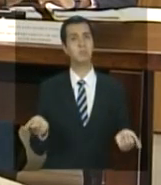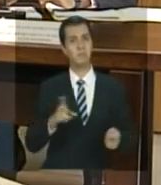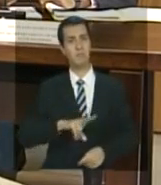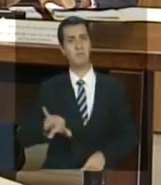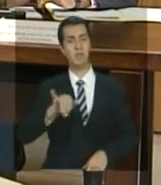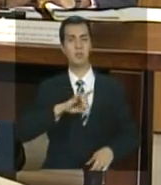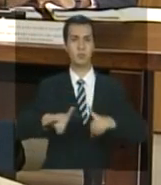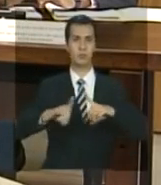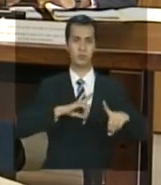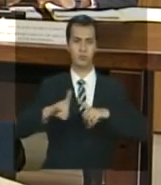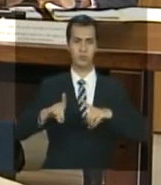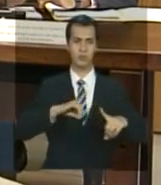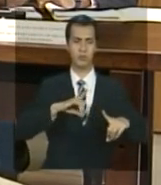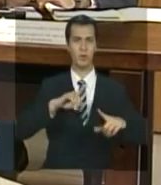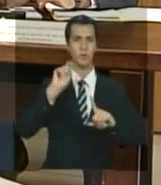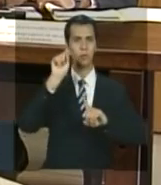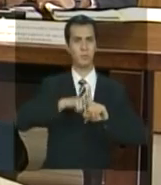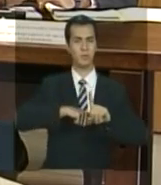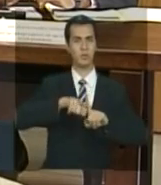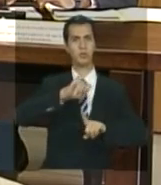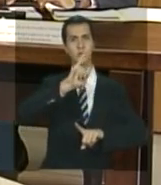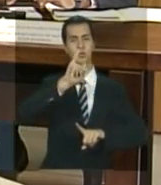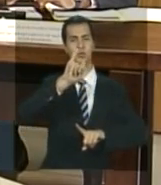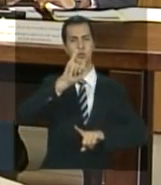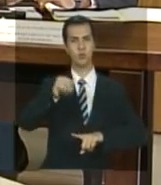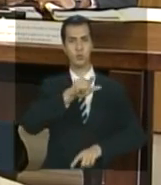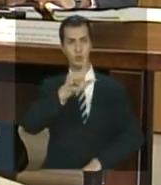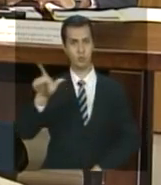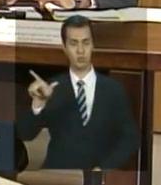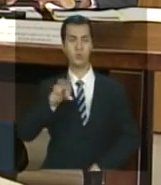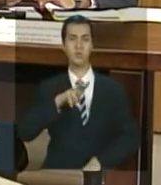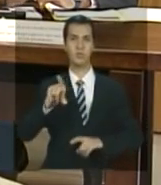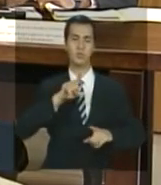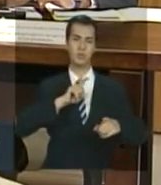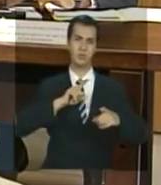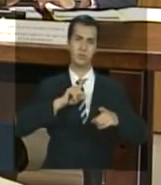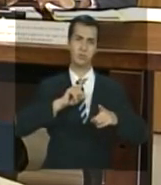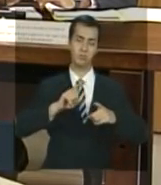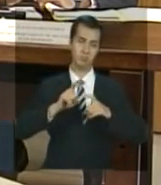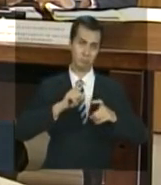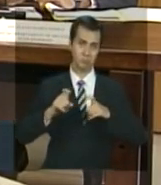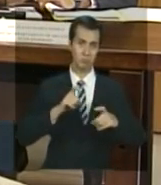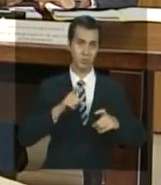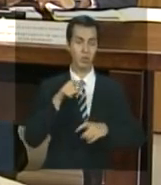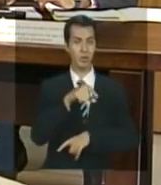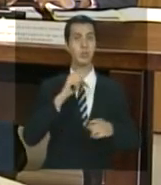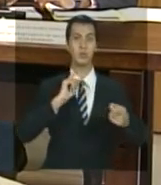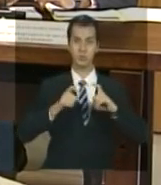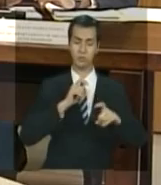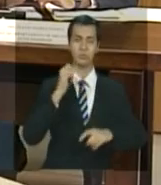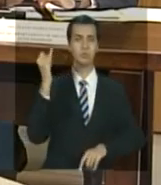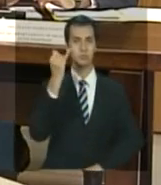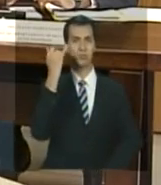discutido, enfim, em julho está se aproximando. Essa reunião se realiza, inclusive, num momento bastante oportuno. Agora, o